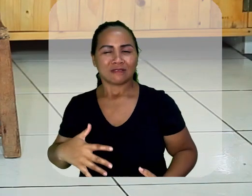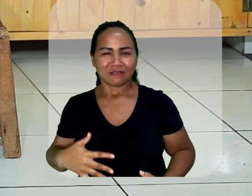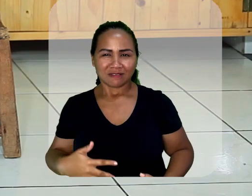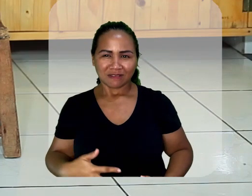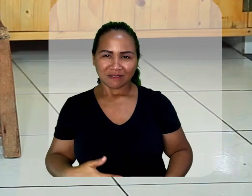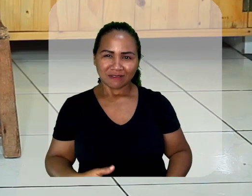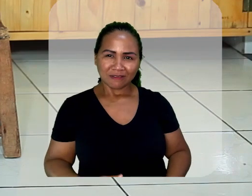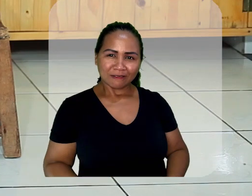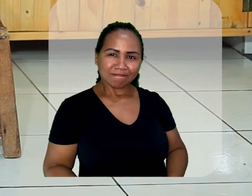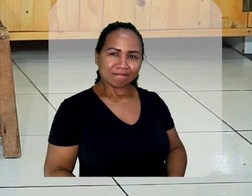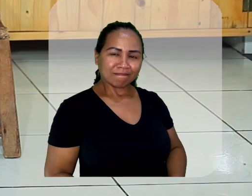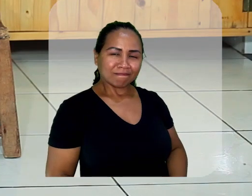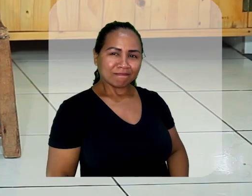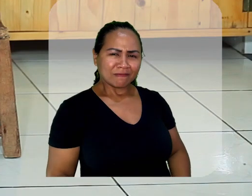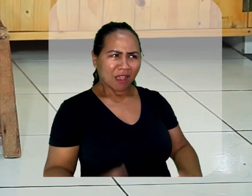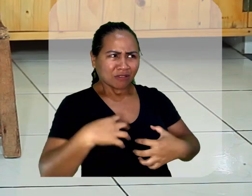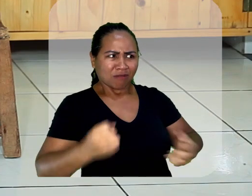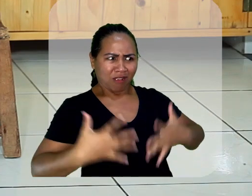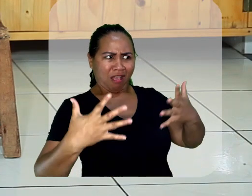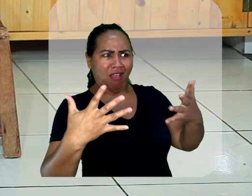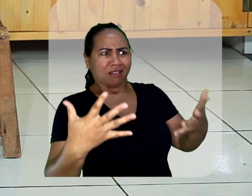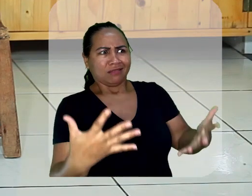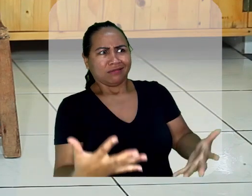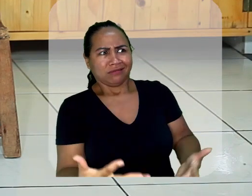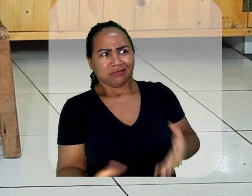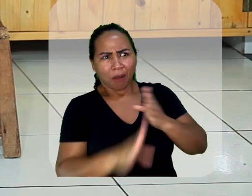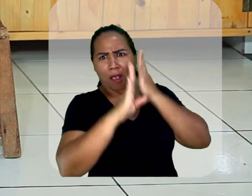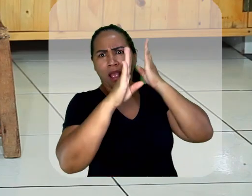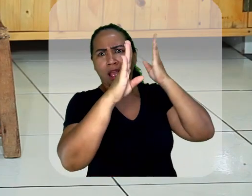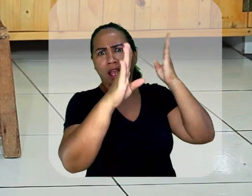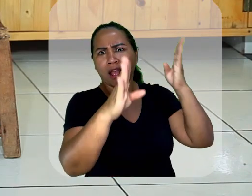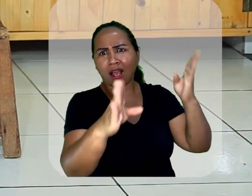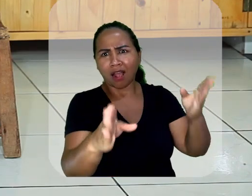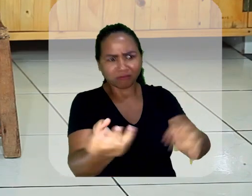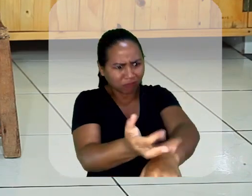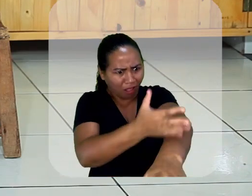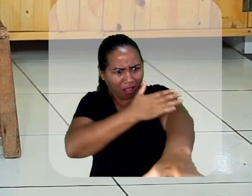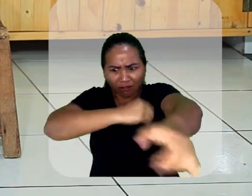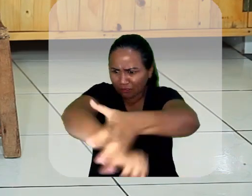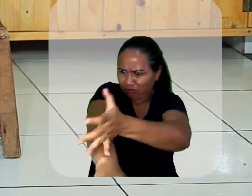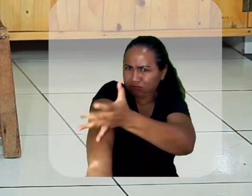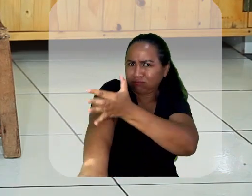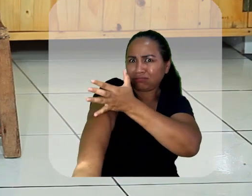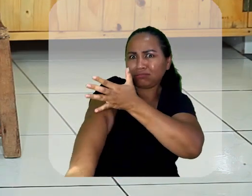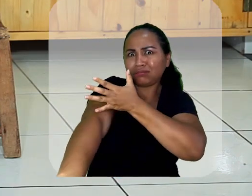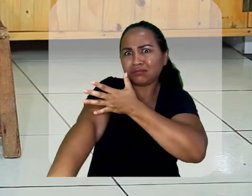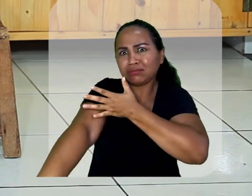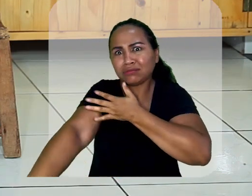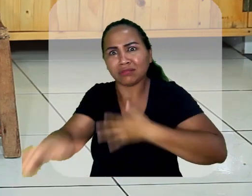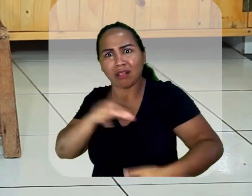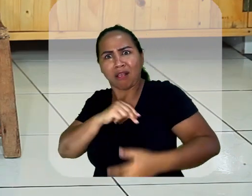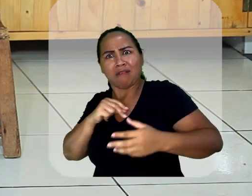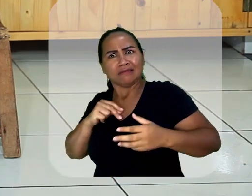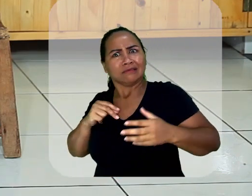Espanto. Espanto com as descobertas que fazemos ao explorarmos o acervo de nossos corpos. Espantos com as palavras